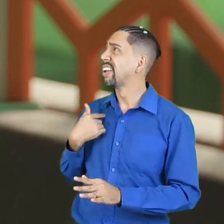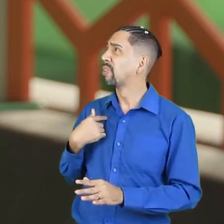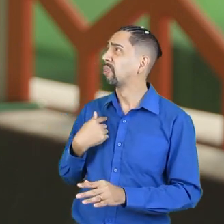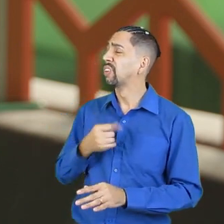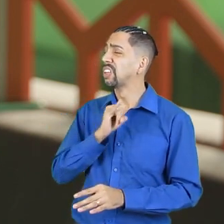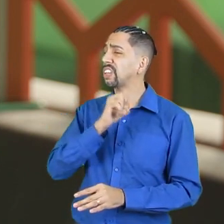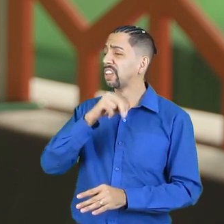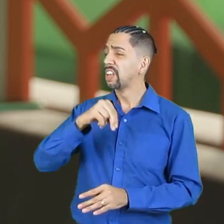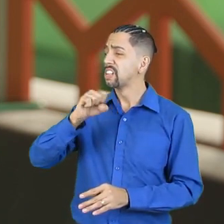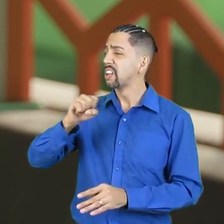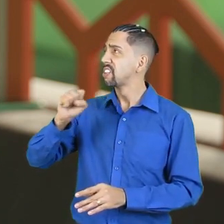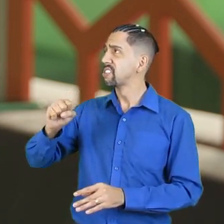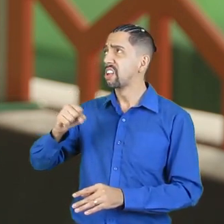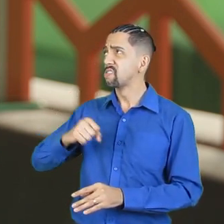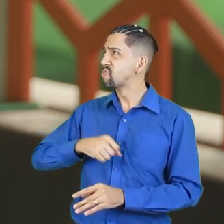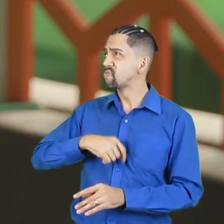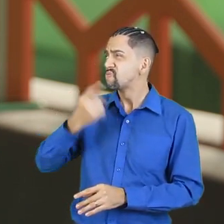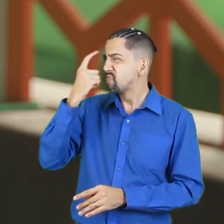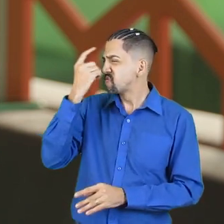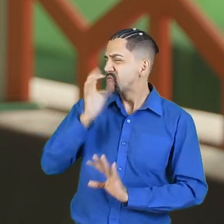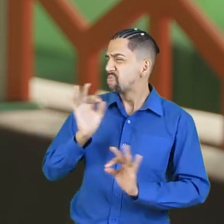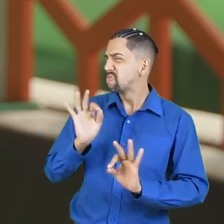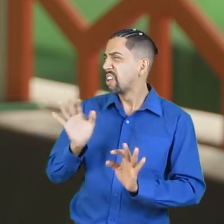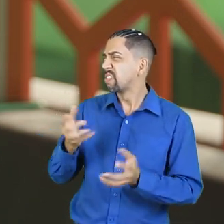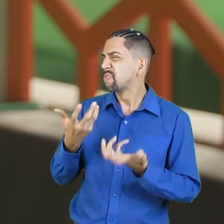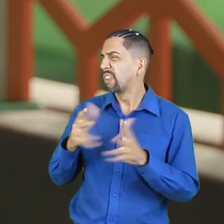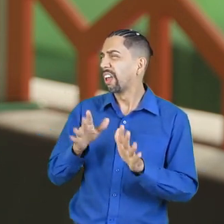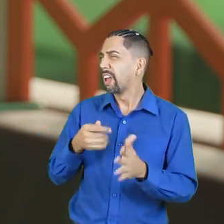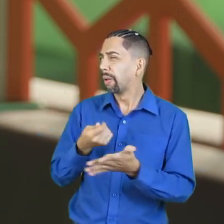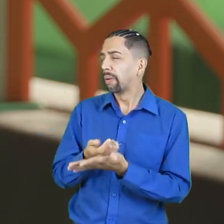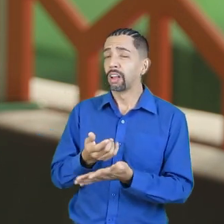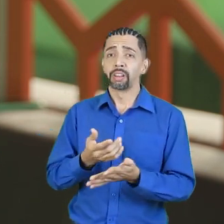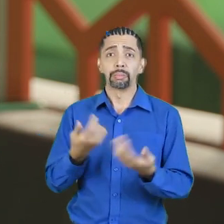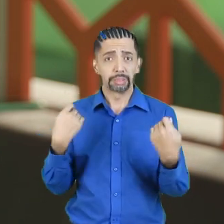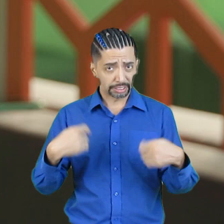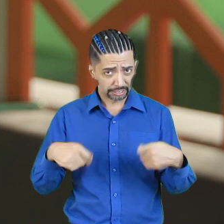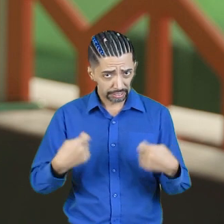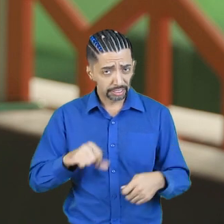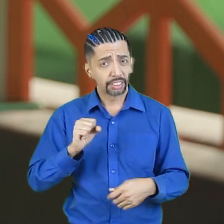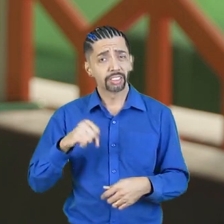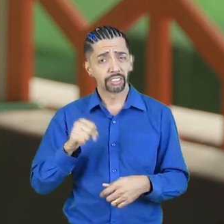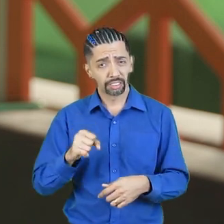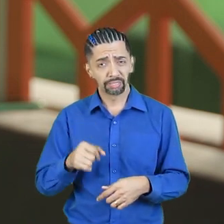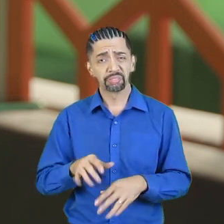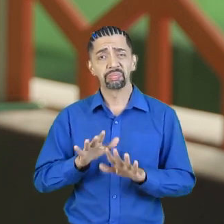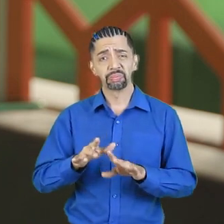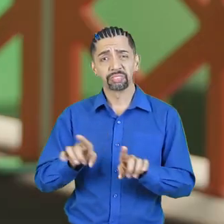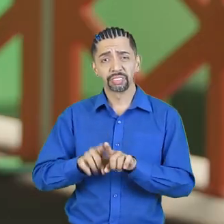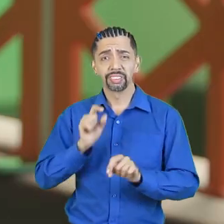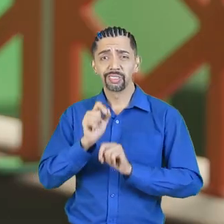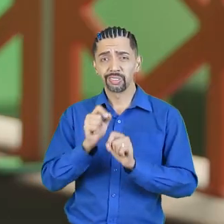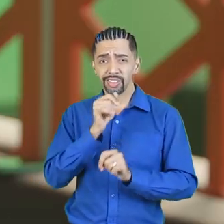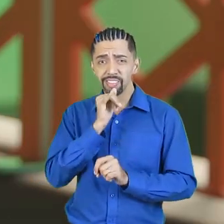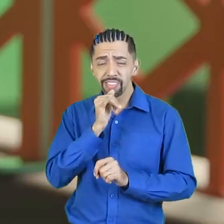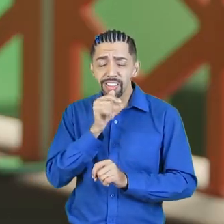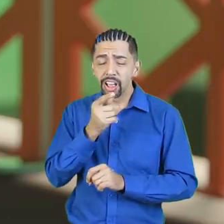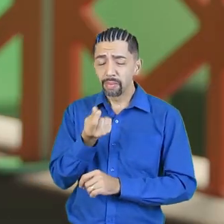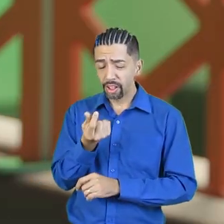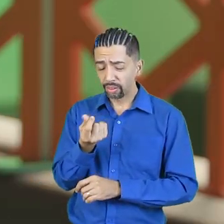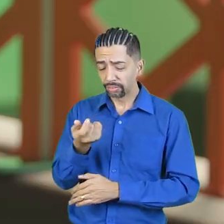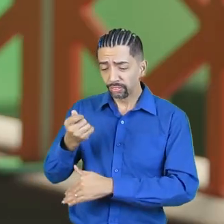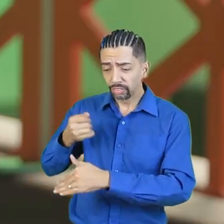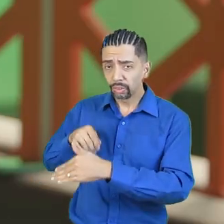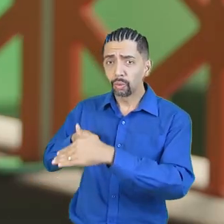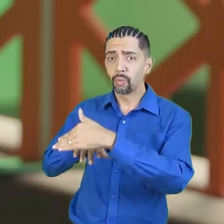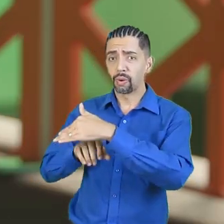nesse sentido que a independência financeira precisa ser construída. Chamamos de uma reserva de longo prazo. Com